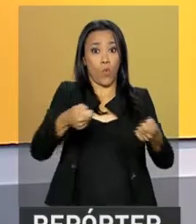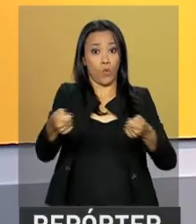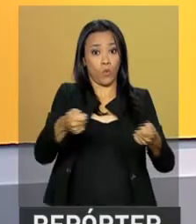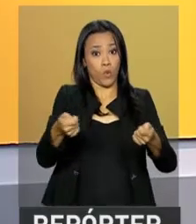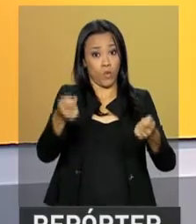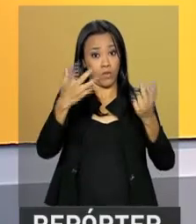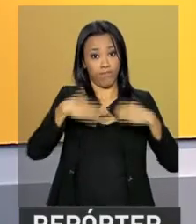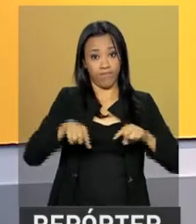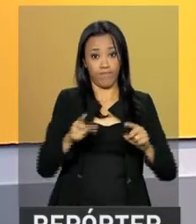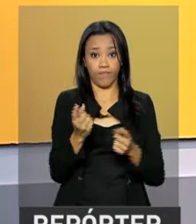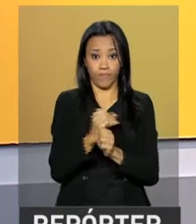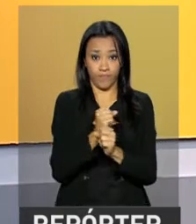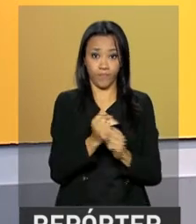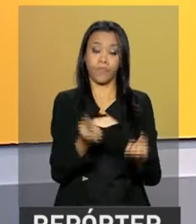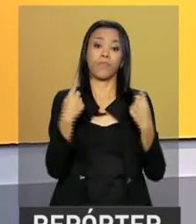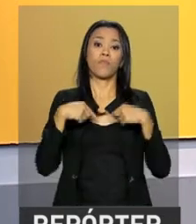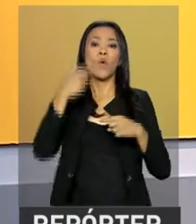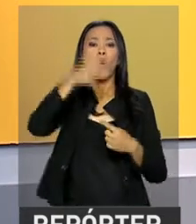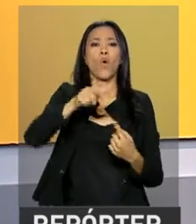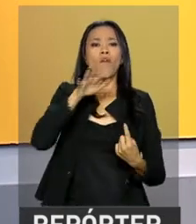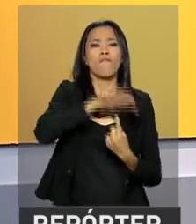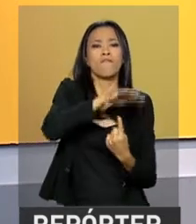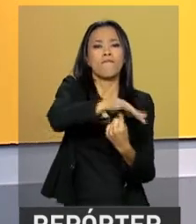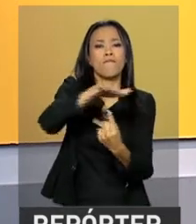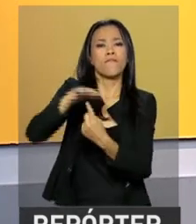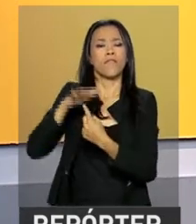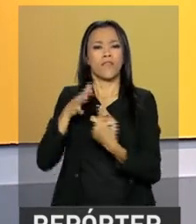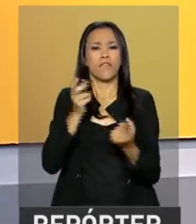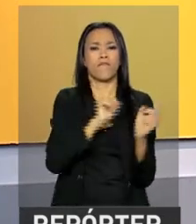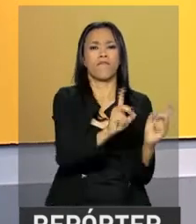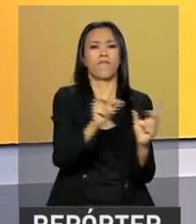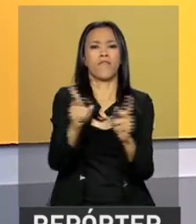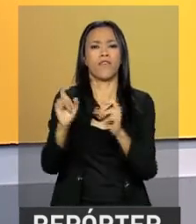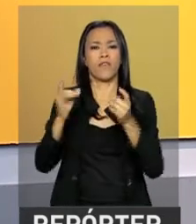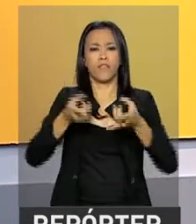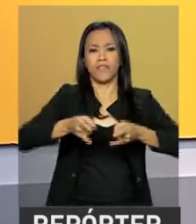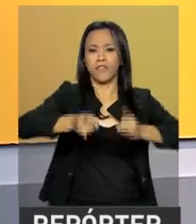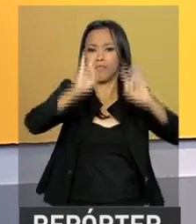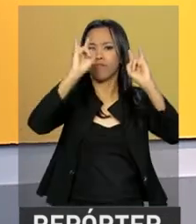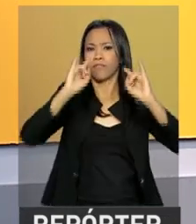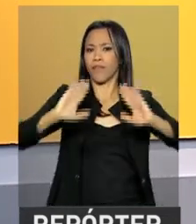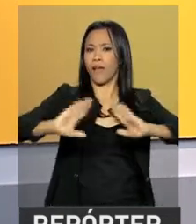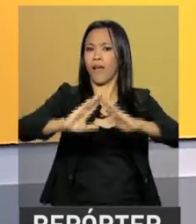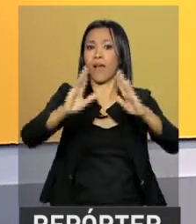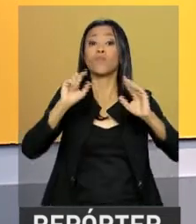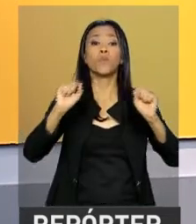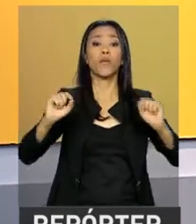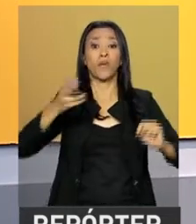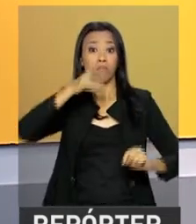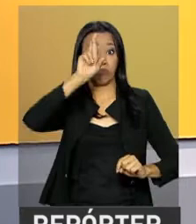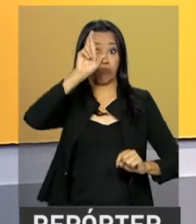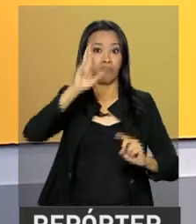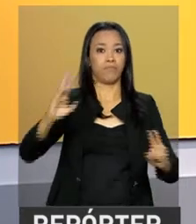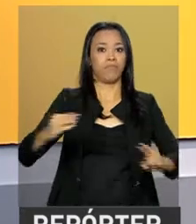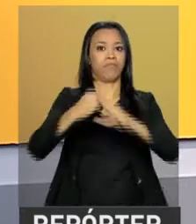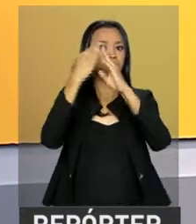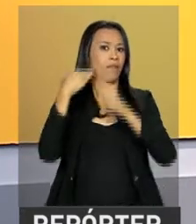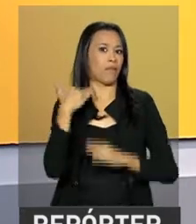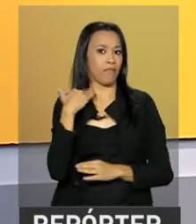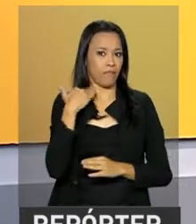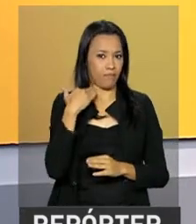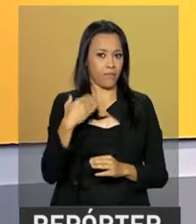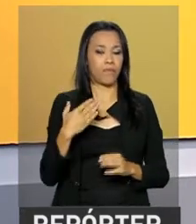o feirão da casa própria da caixa econômica federal começa hoje e vai até domingo estão sendo ofertados